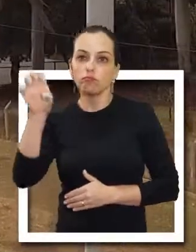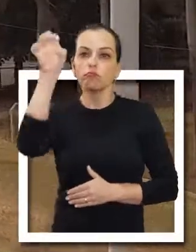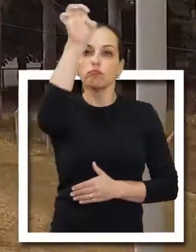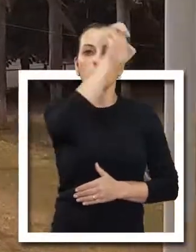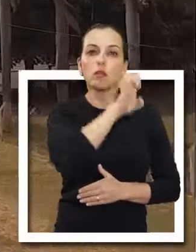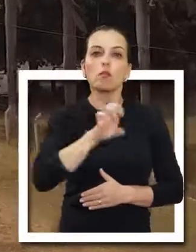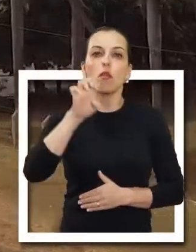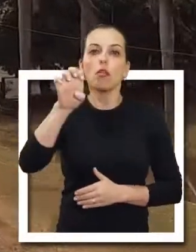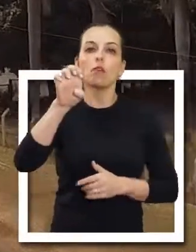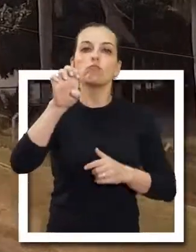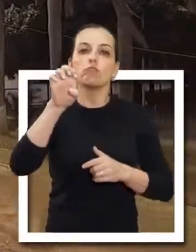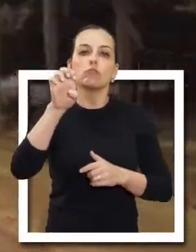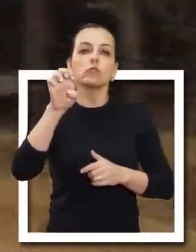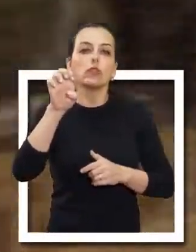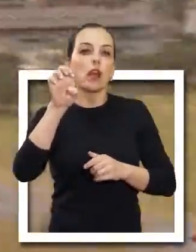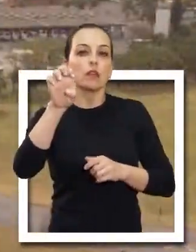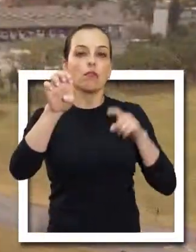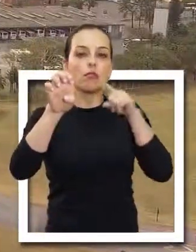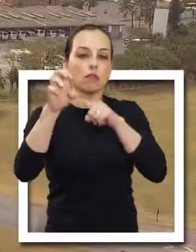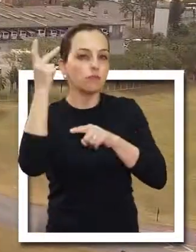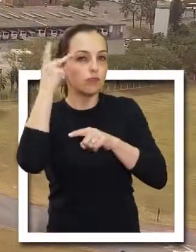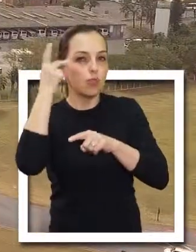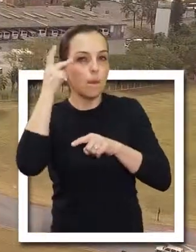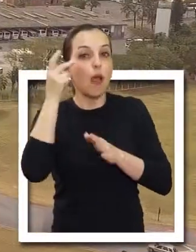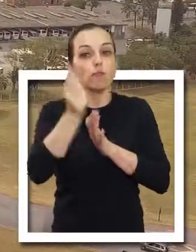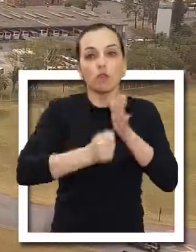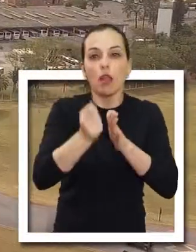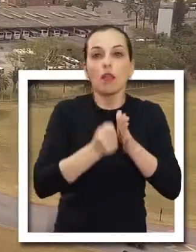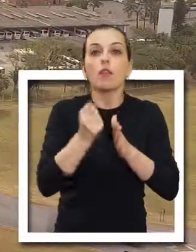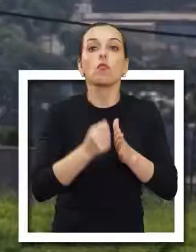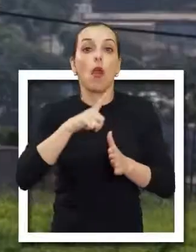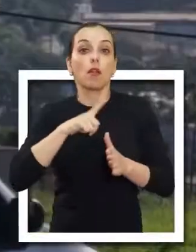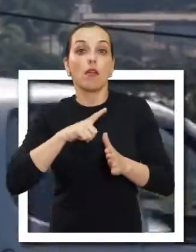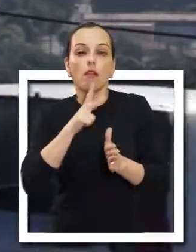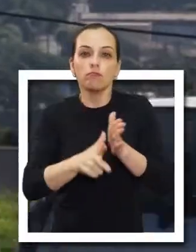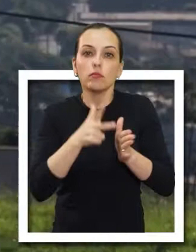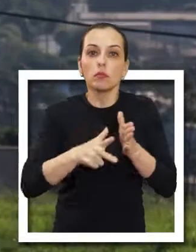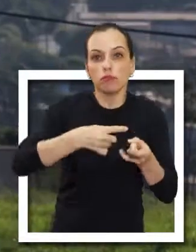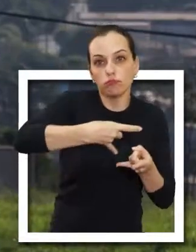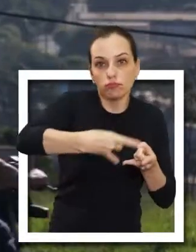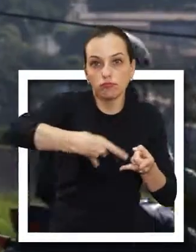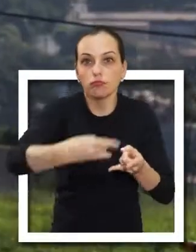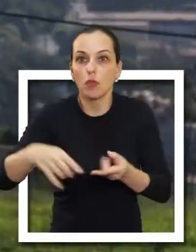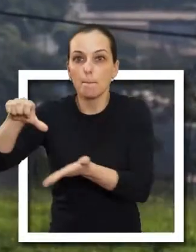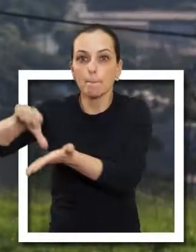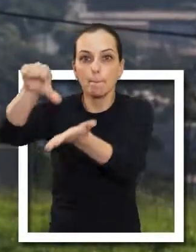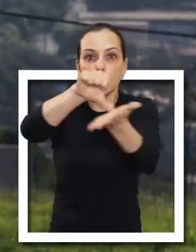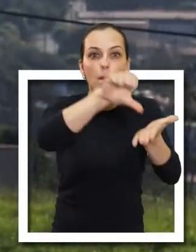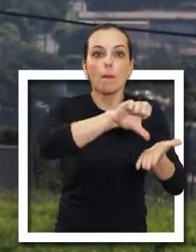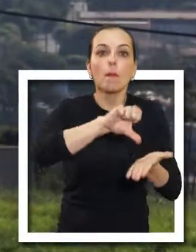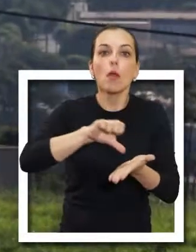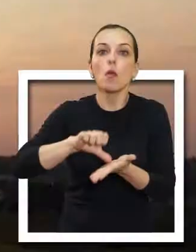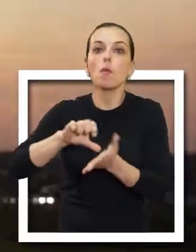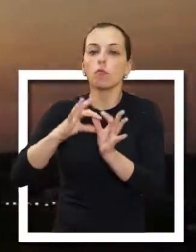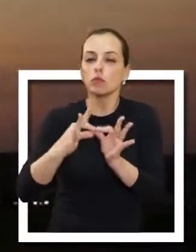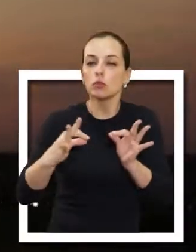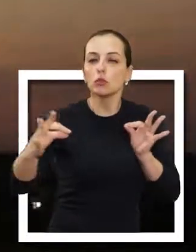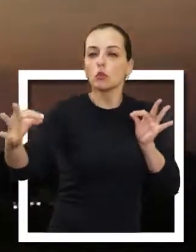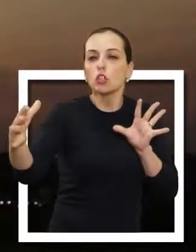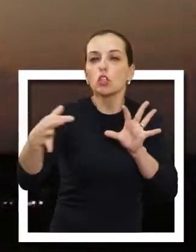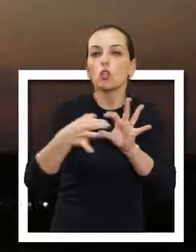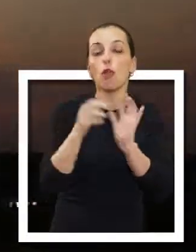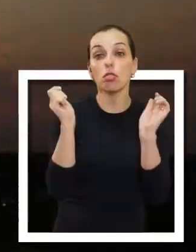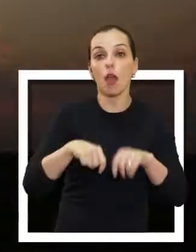Situada na região central do estado de São Paulo, a cidade dispõe de extensa malha viária, ligando-a com rapidez e segurança aos